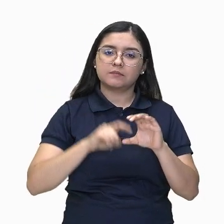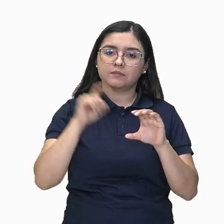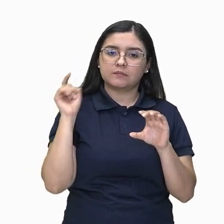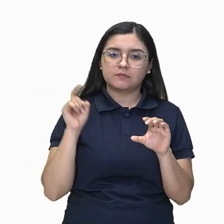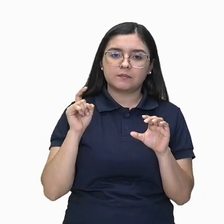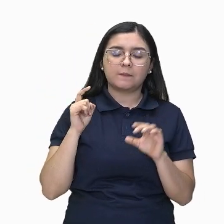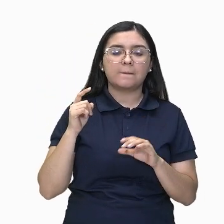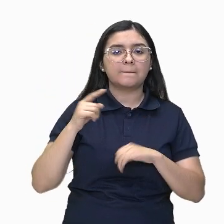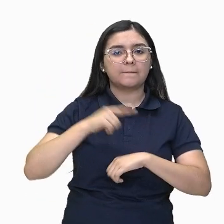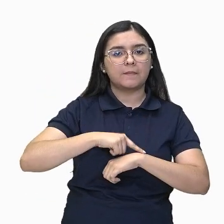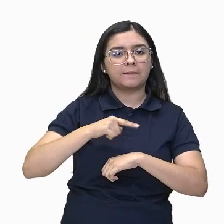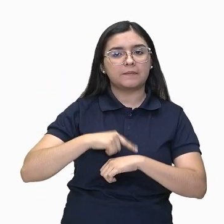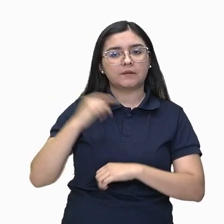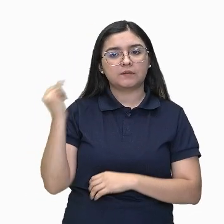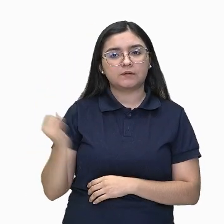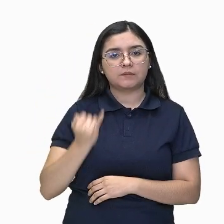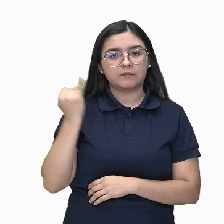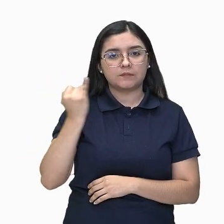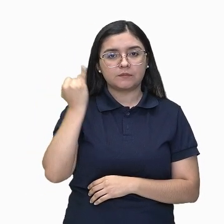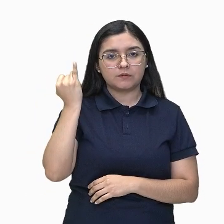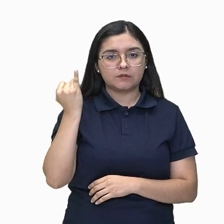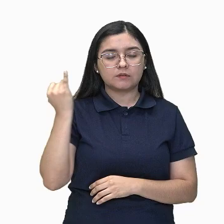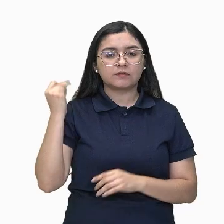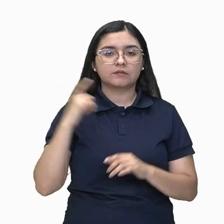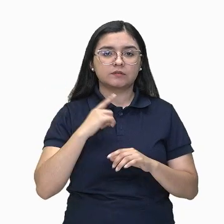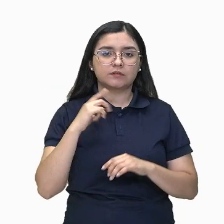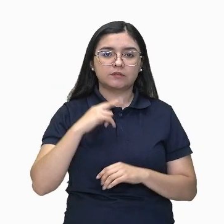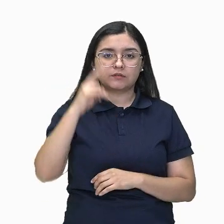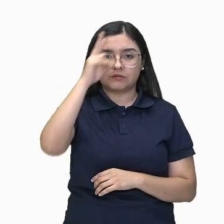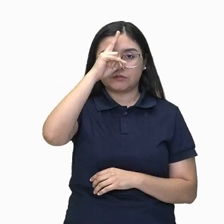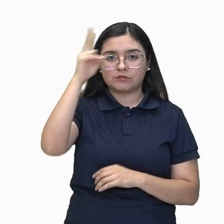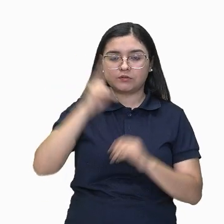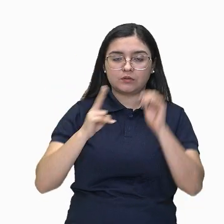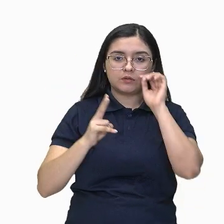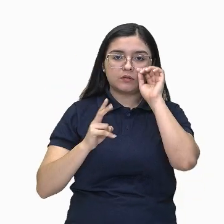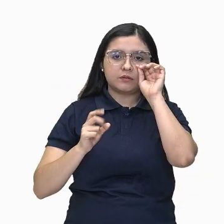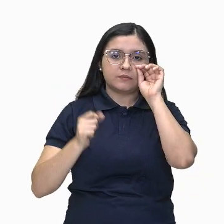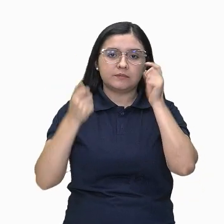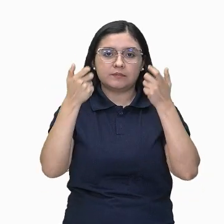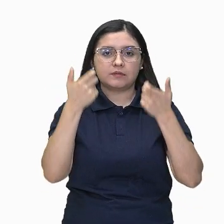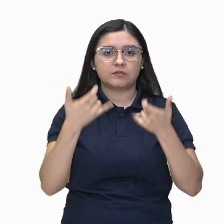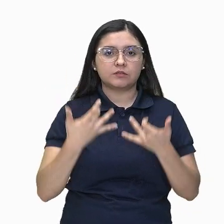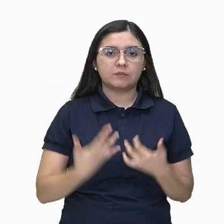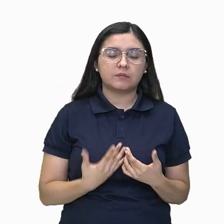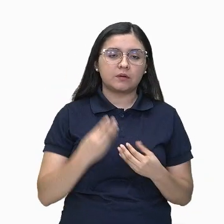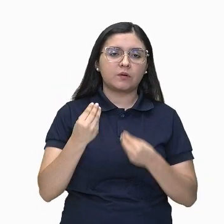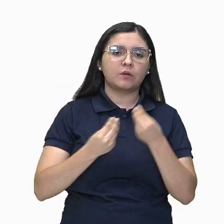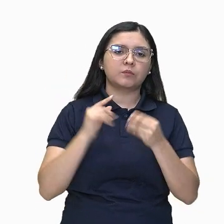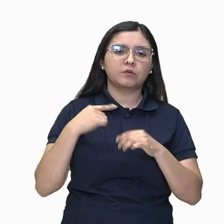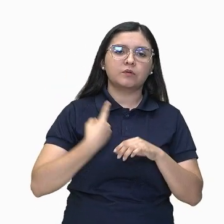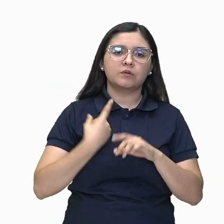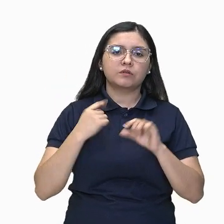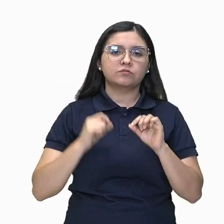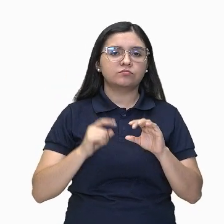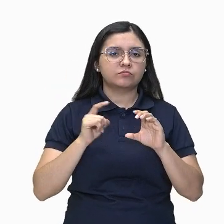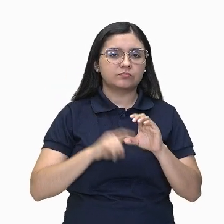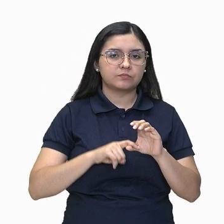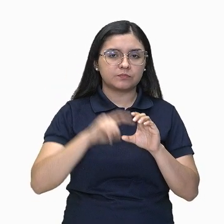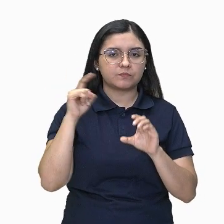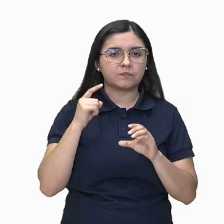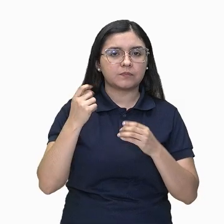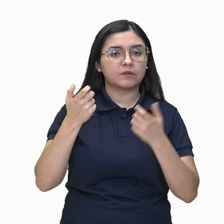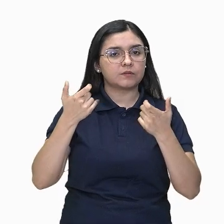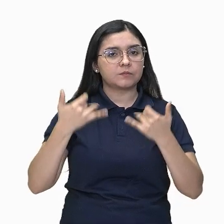momento importante, né? Uma cena da história nacional, para explicar como nos tornamos independentes, para explicar como o Brasil